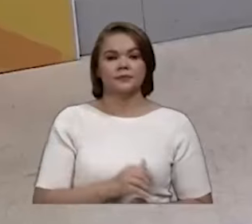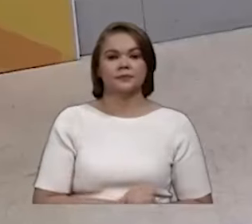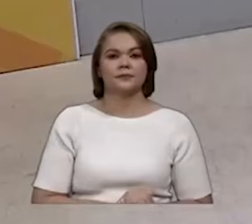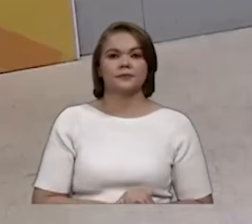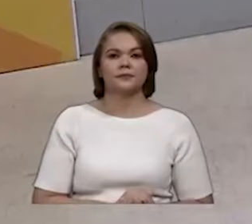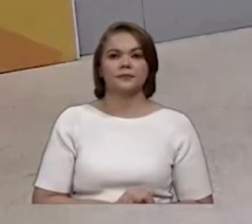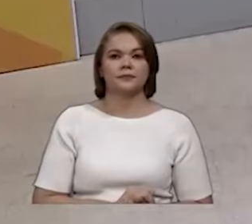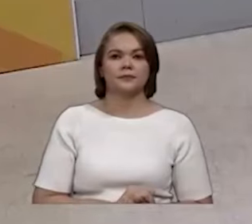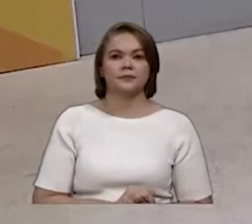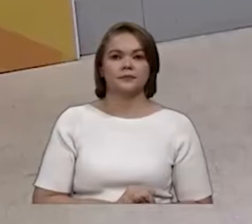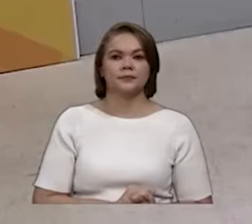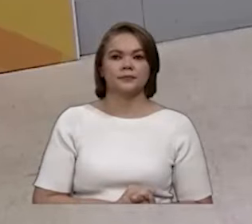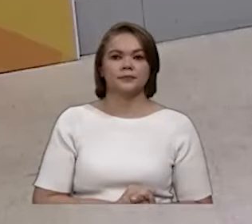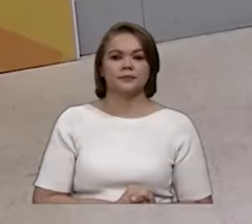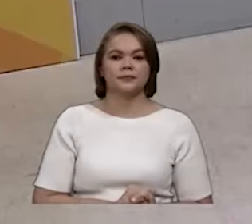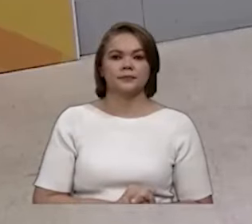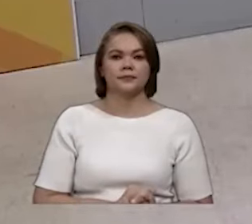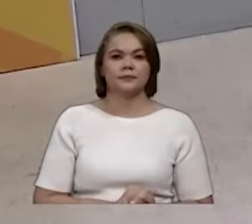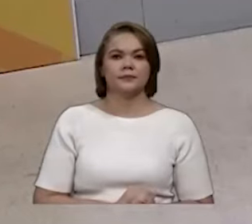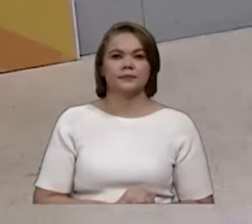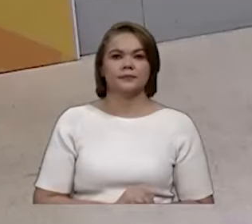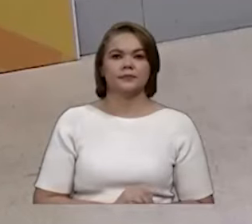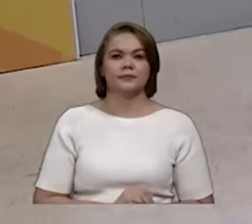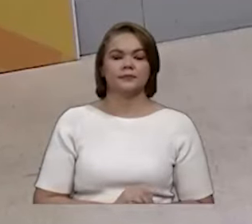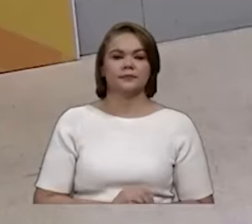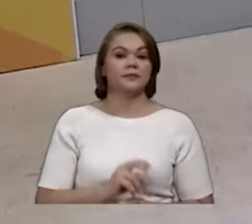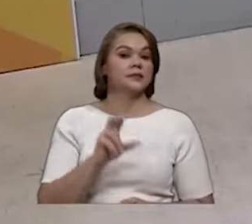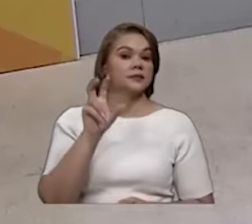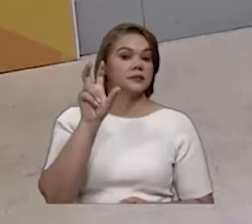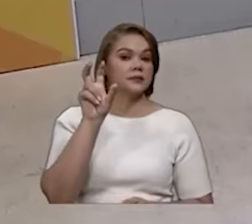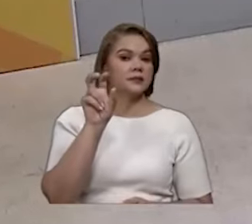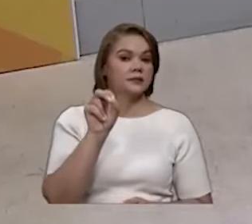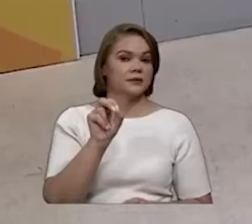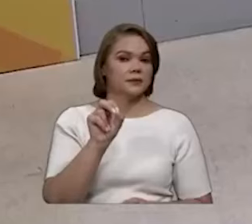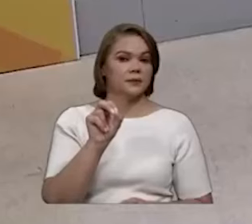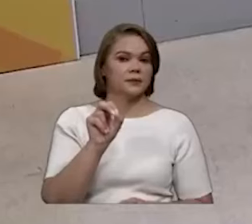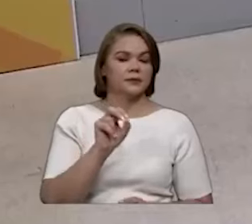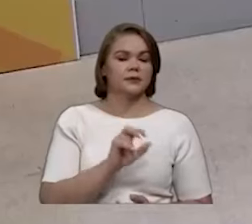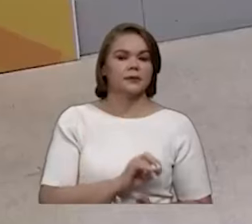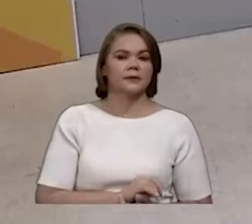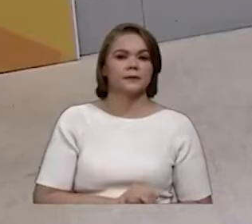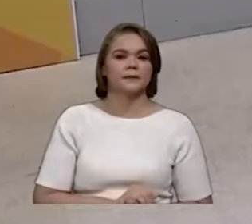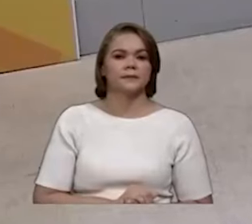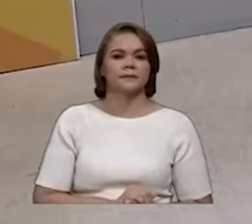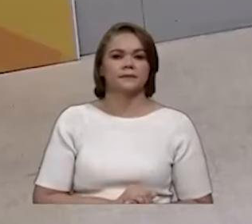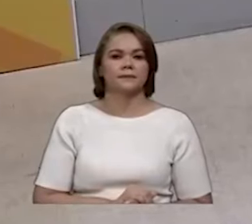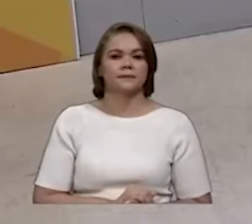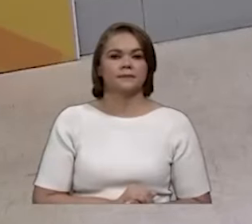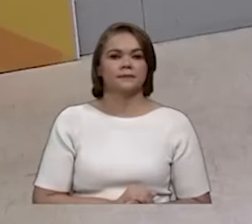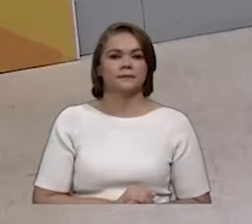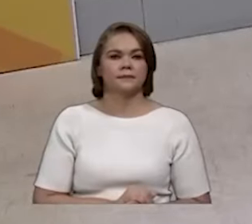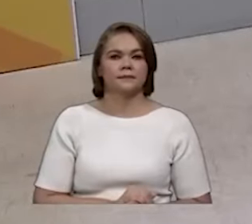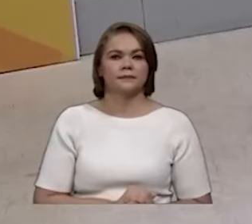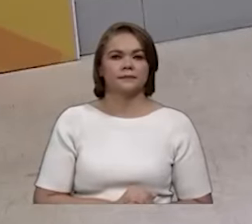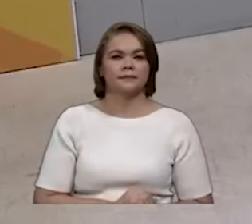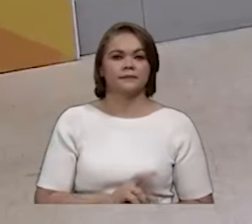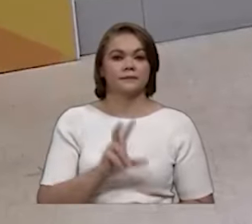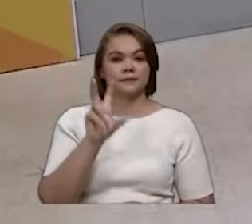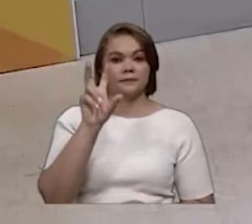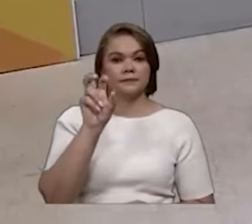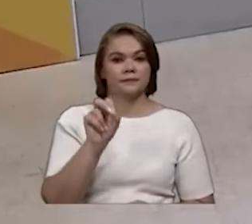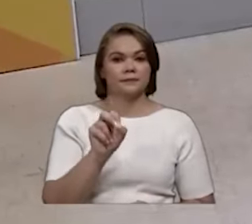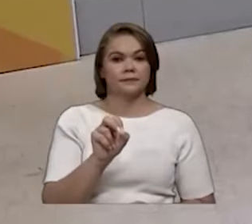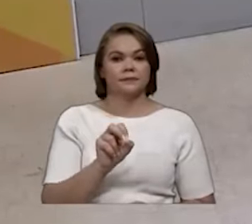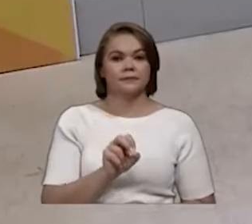42. Marque 42. Marque também bolinha de número 50.